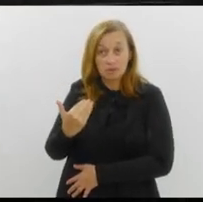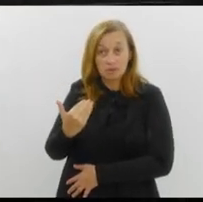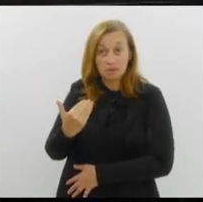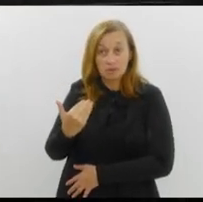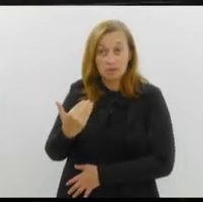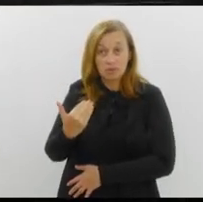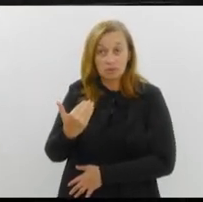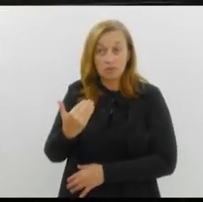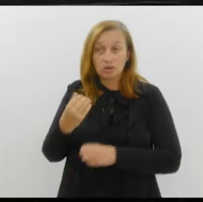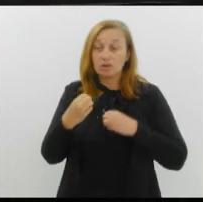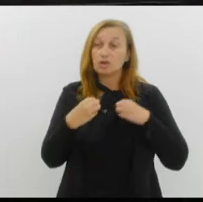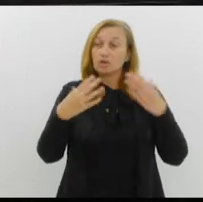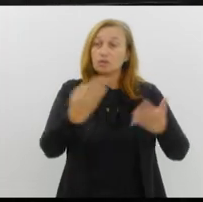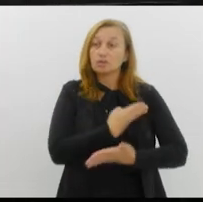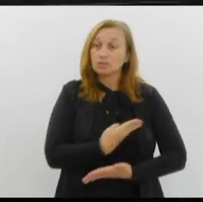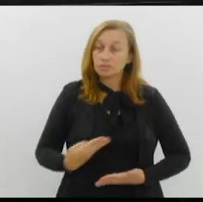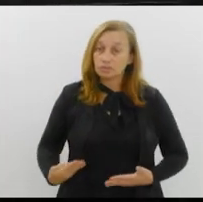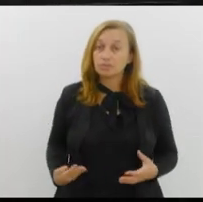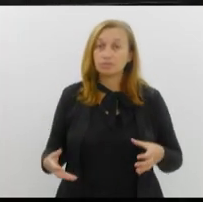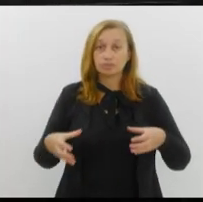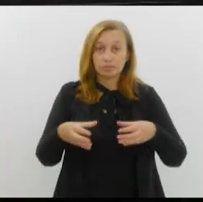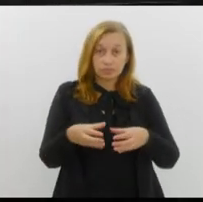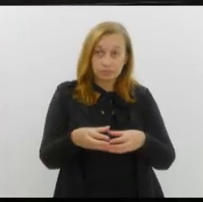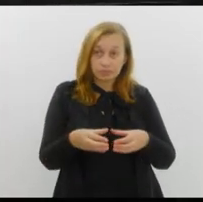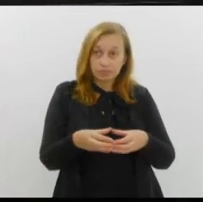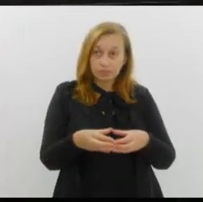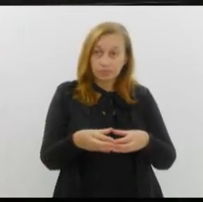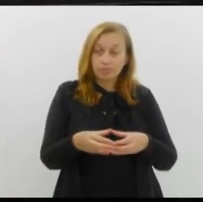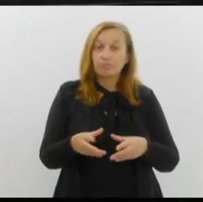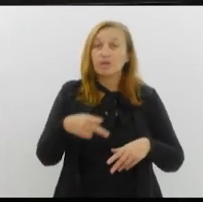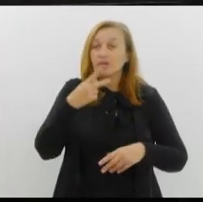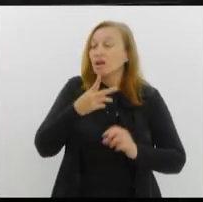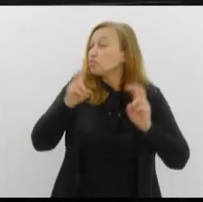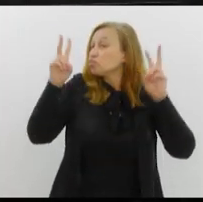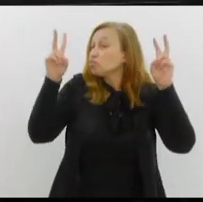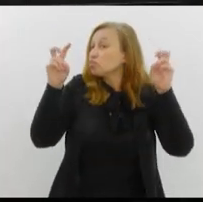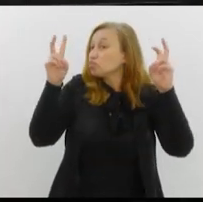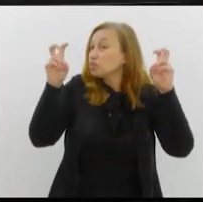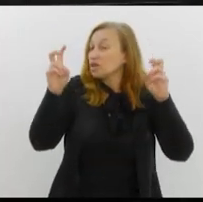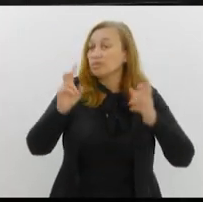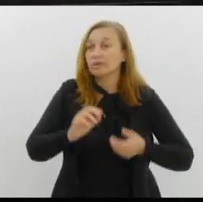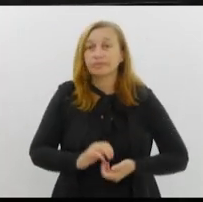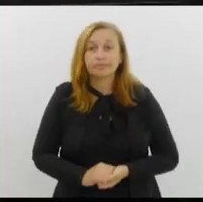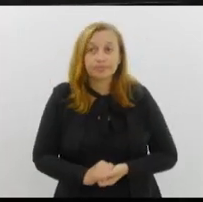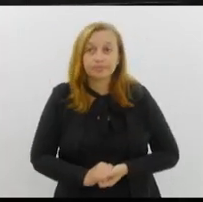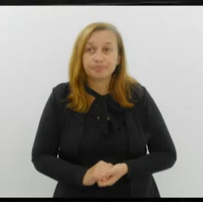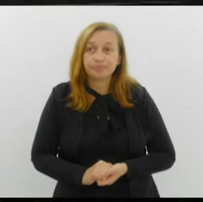audiência pública à comissão para tratar do tema